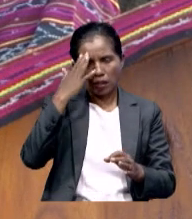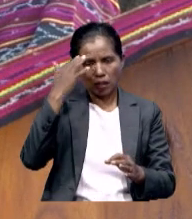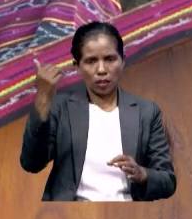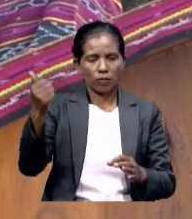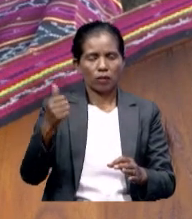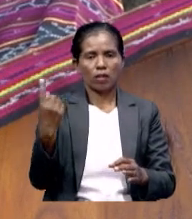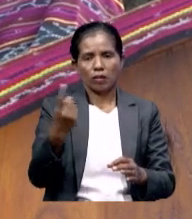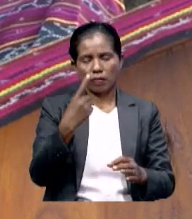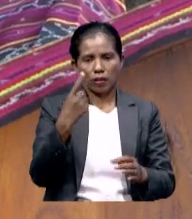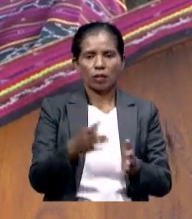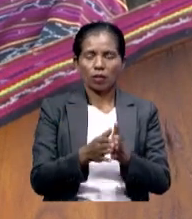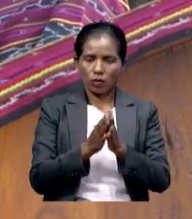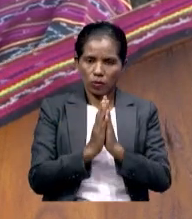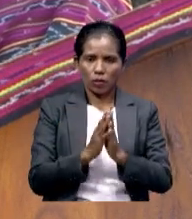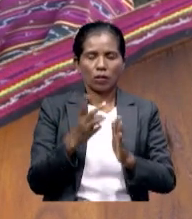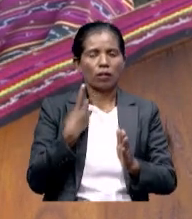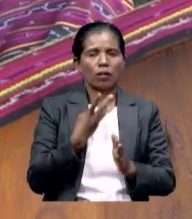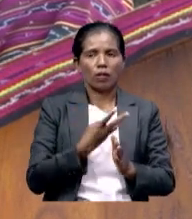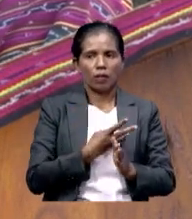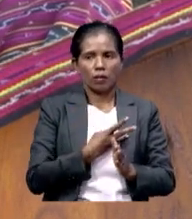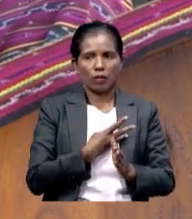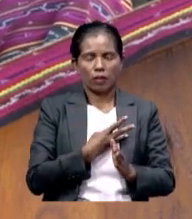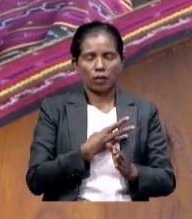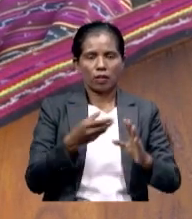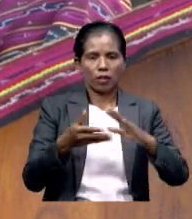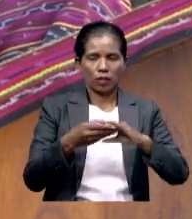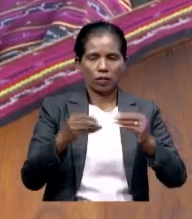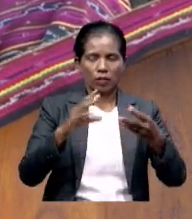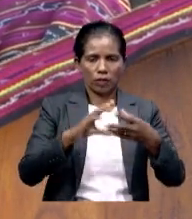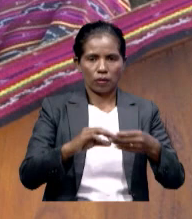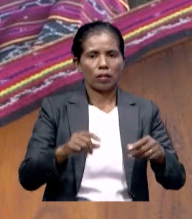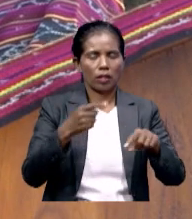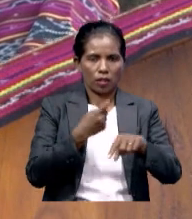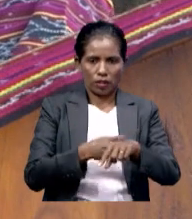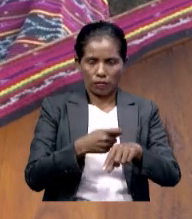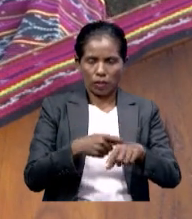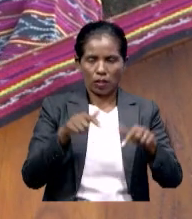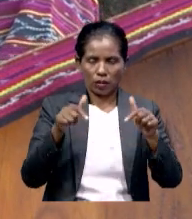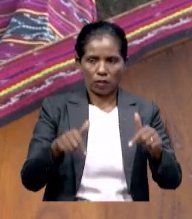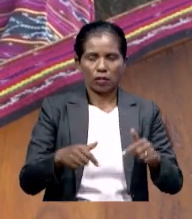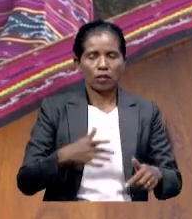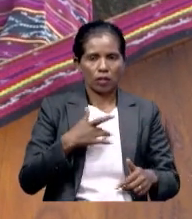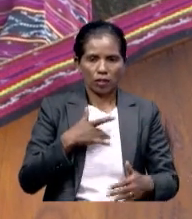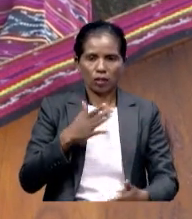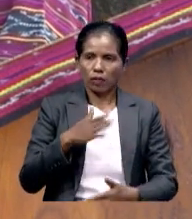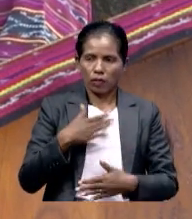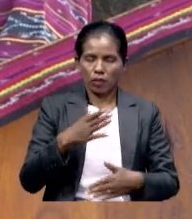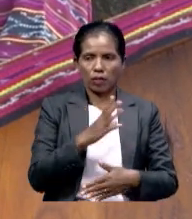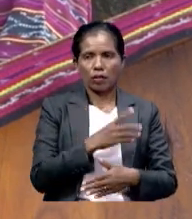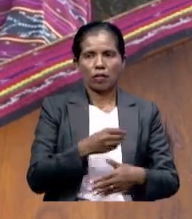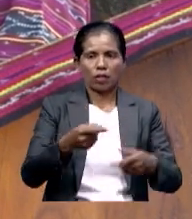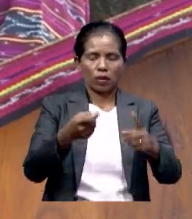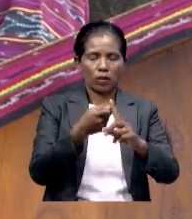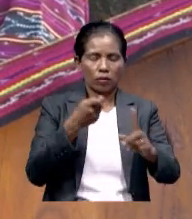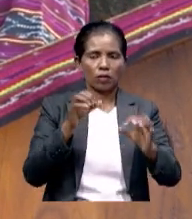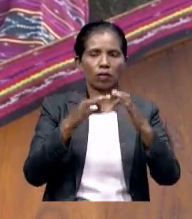Fatin Haleri, ia Aminia, historia katak biban irane, privilegio no honra mai